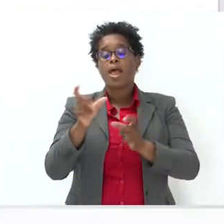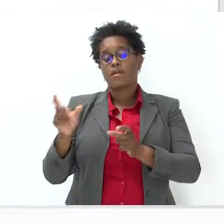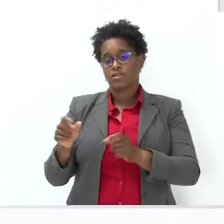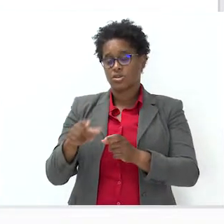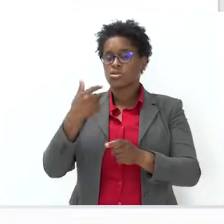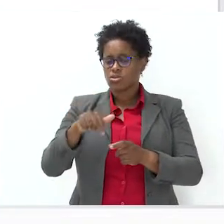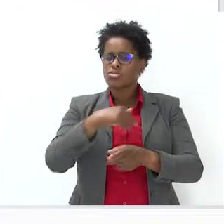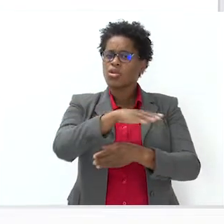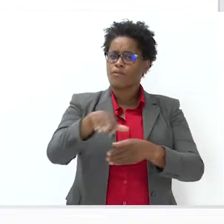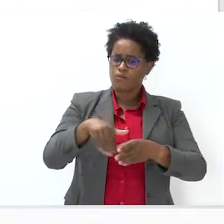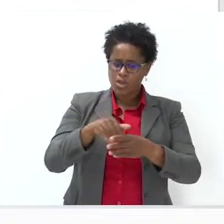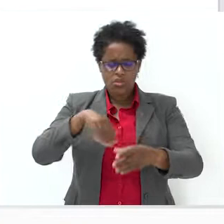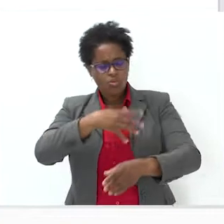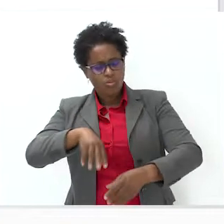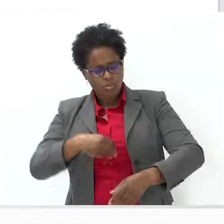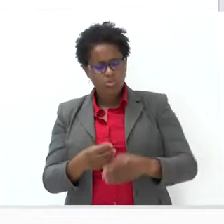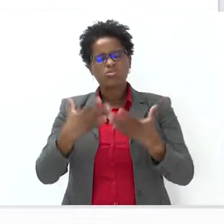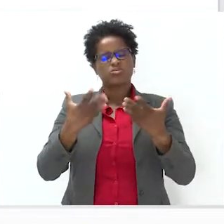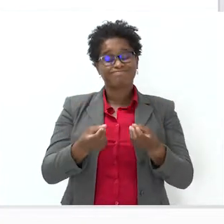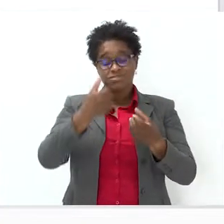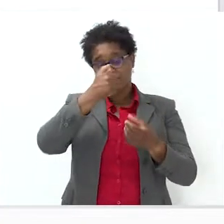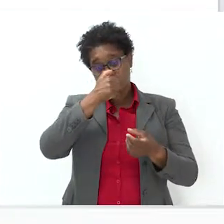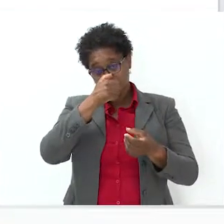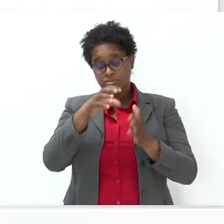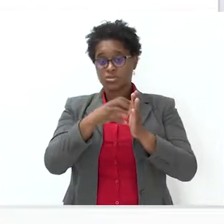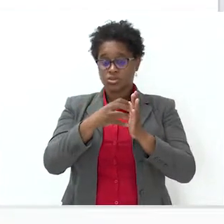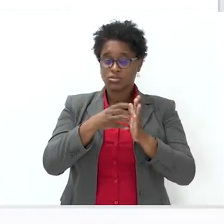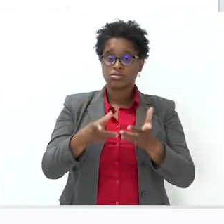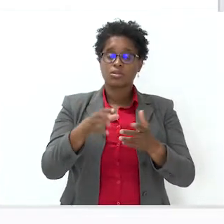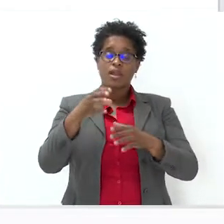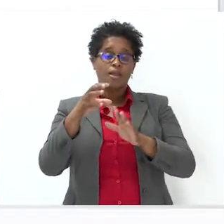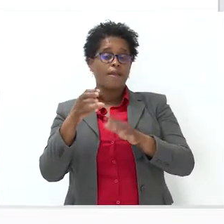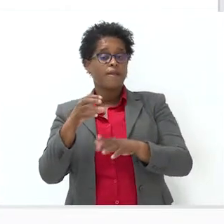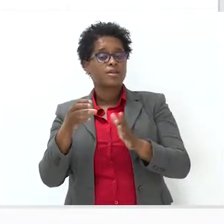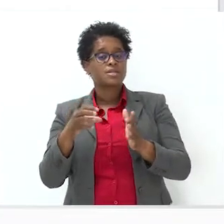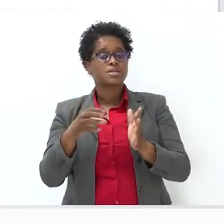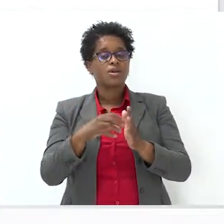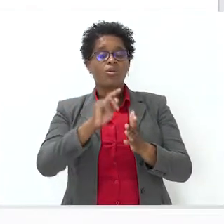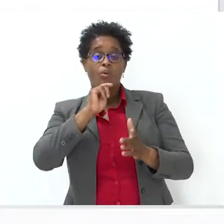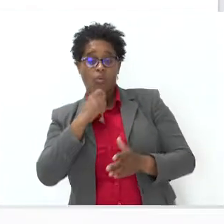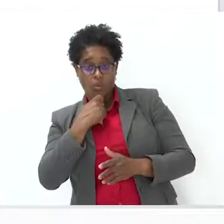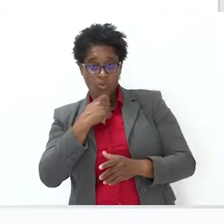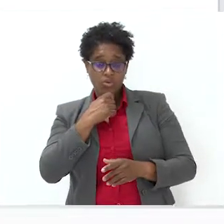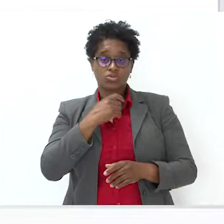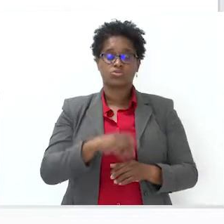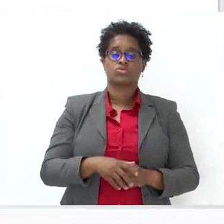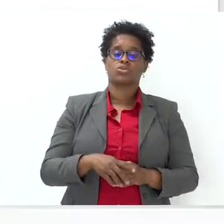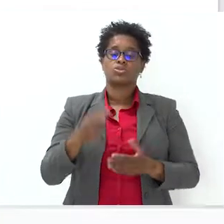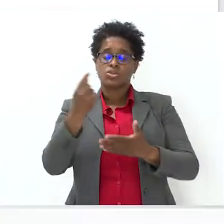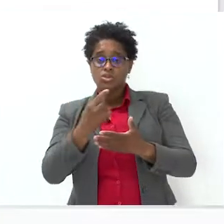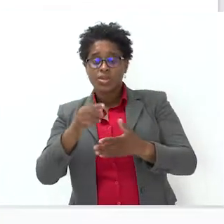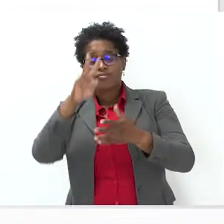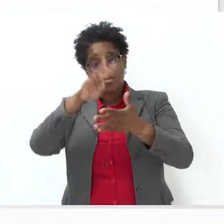Estamos envolvidos num mundo repleto de símbolos, imagens, códigos, textos